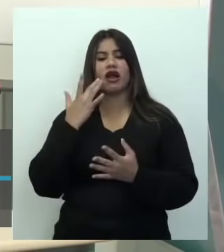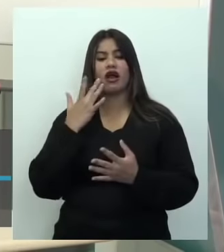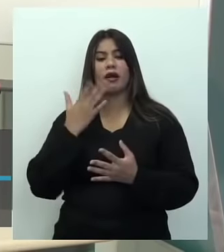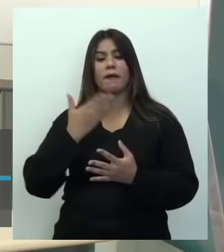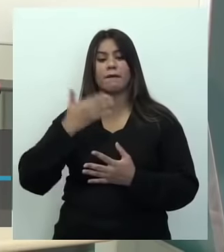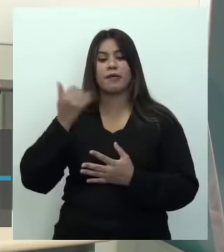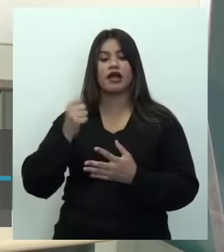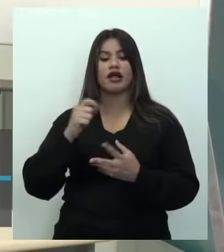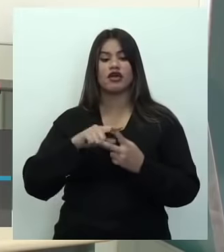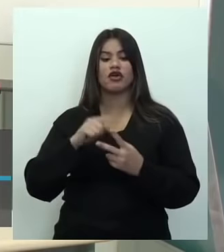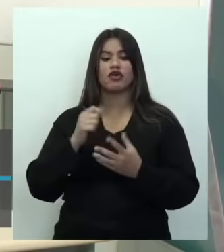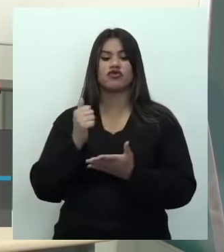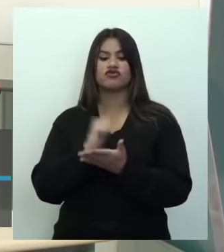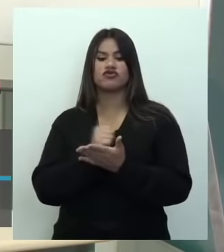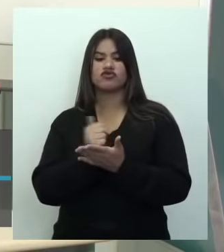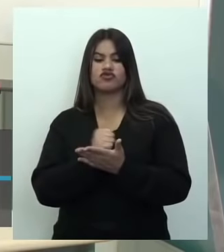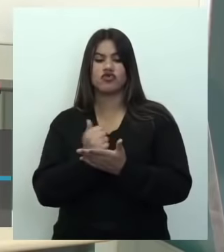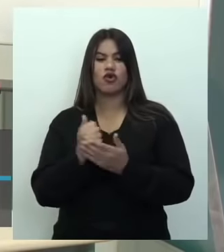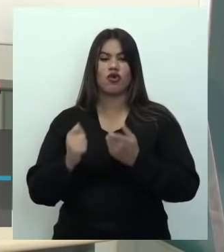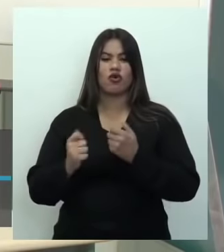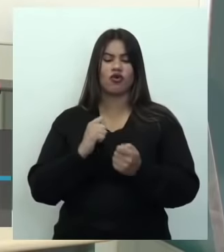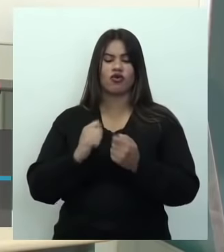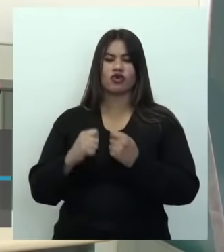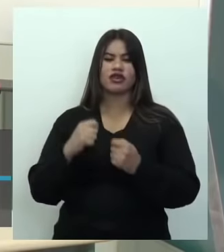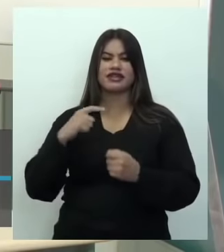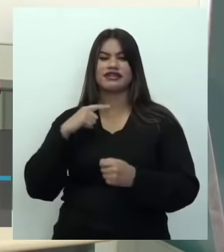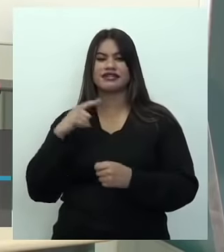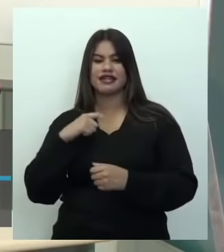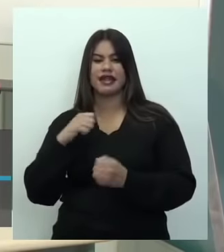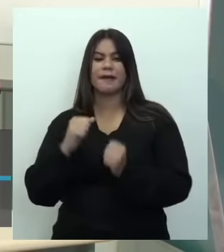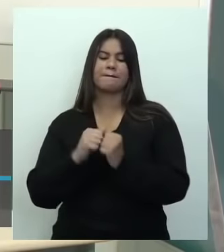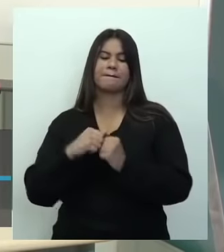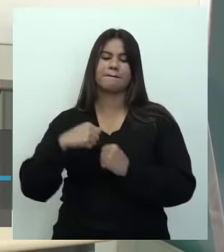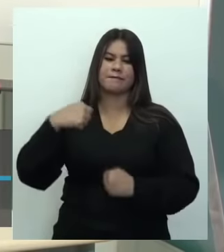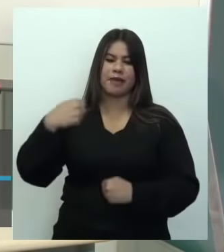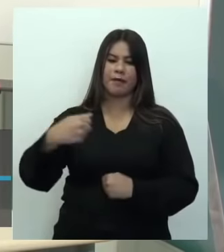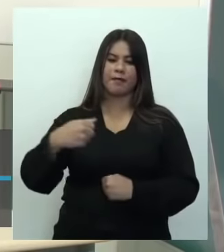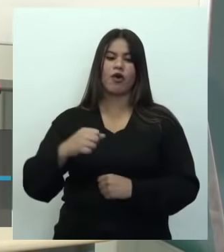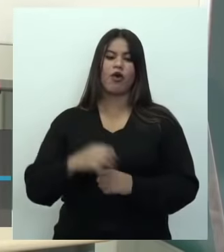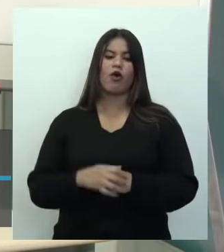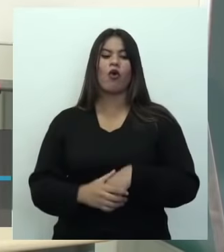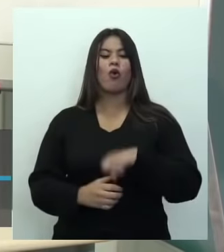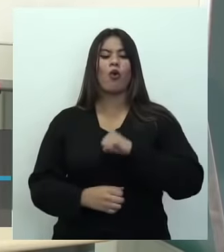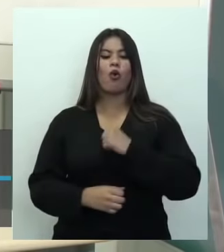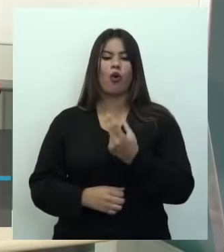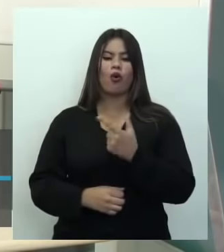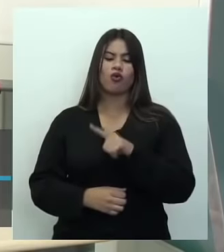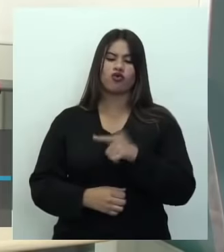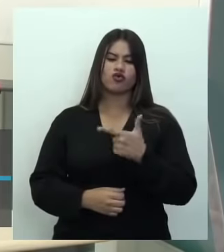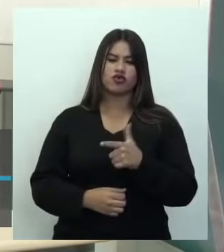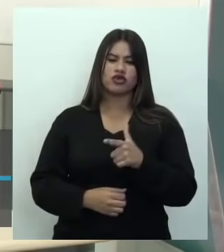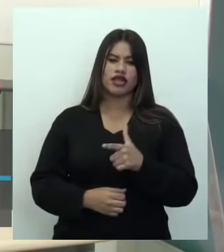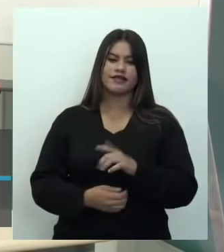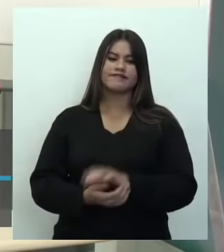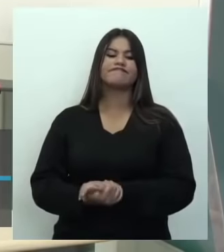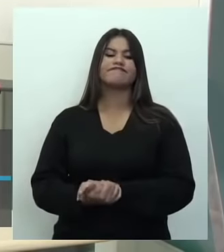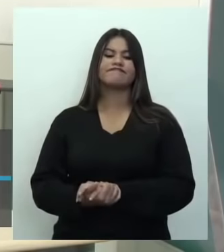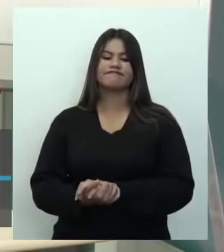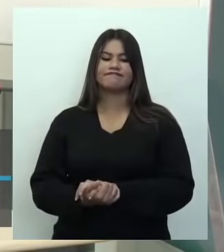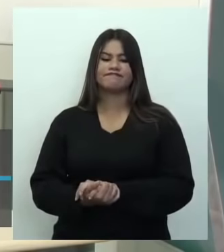preferem jogar jogos de RPG que tenha o mapa como um recurso, ou que não tenha mapa como